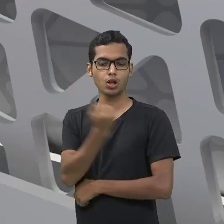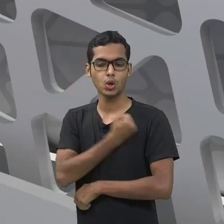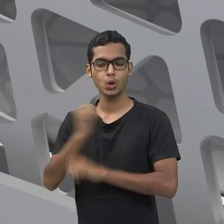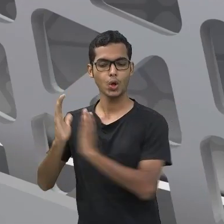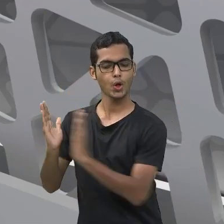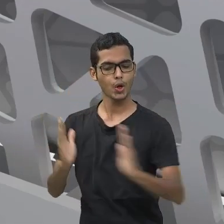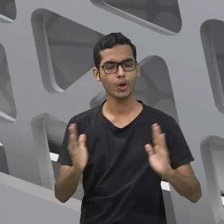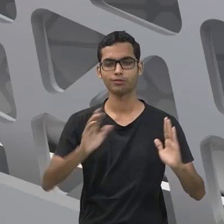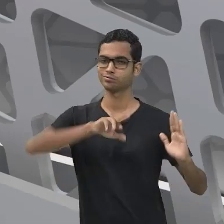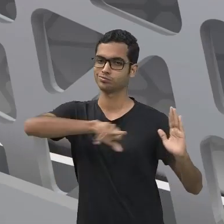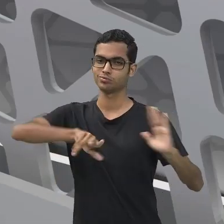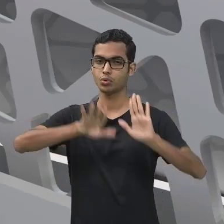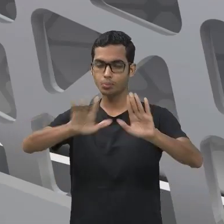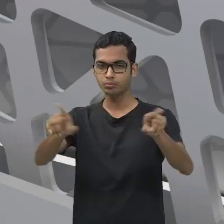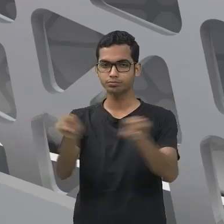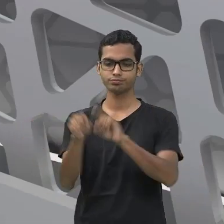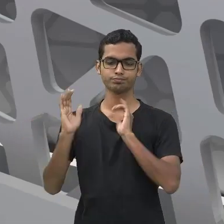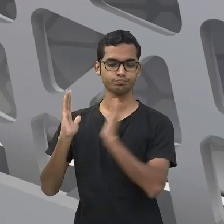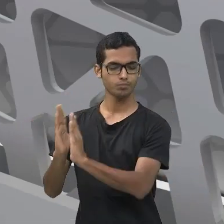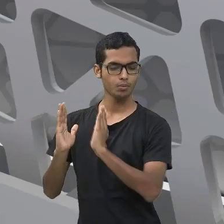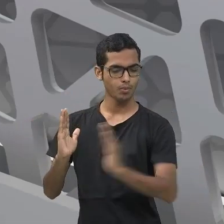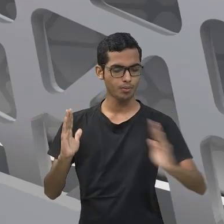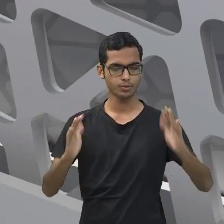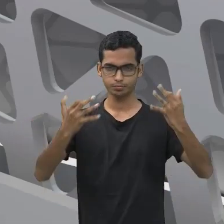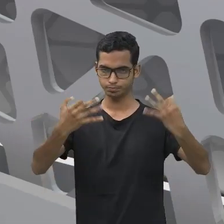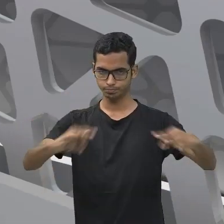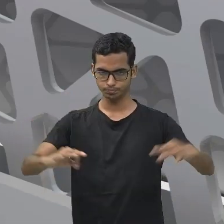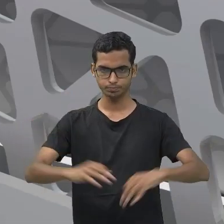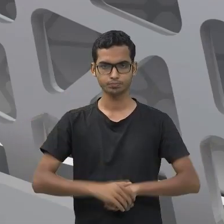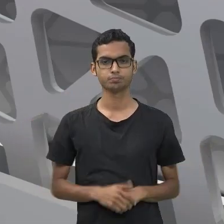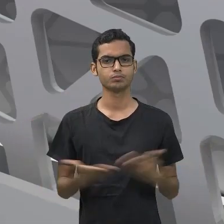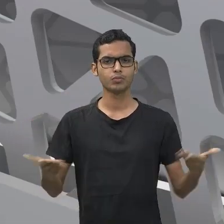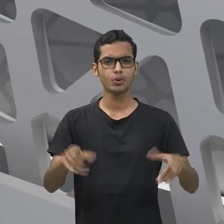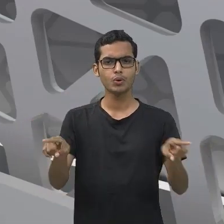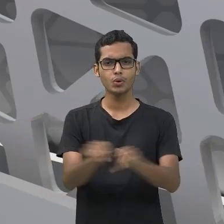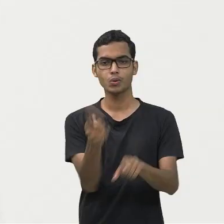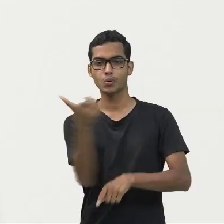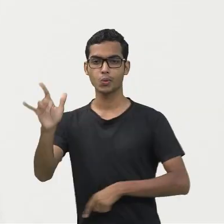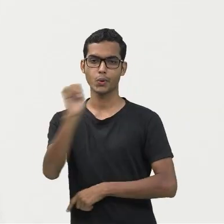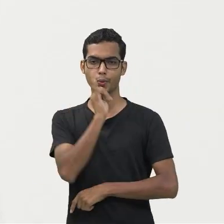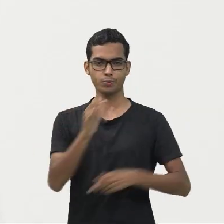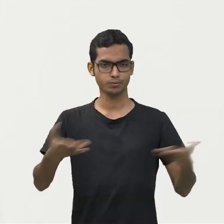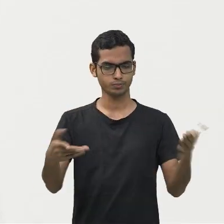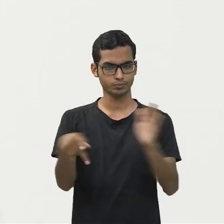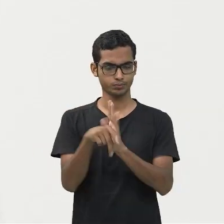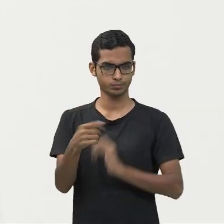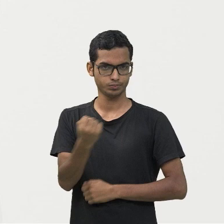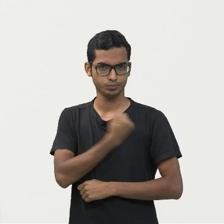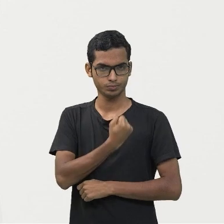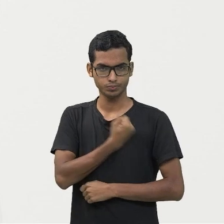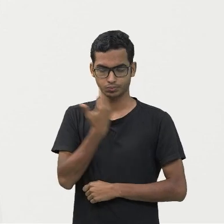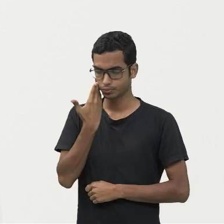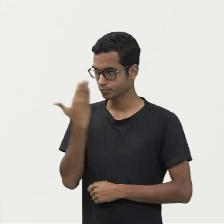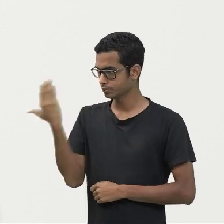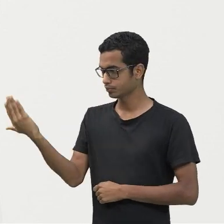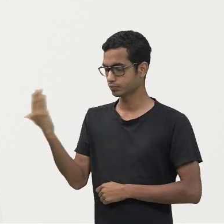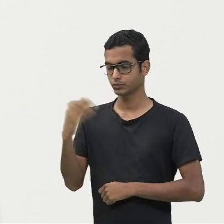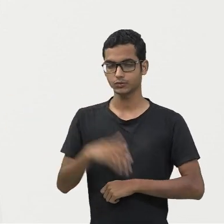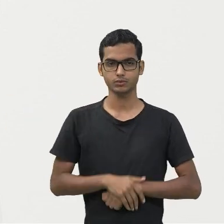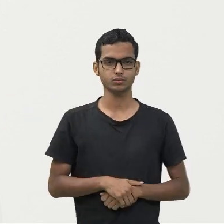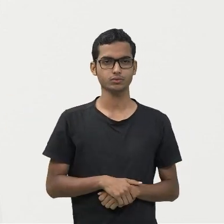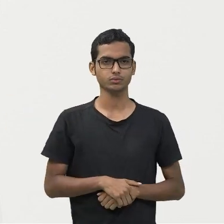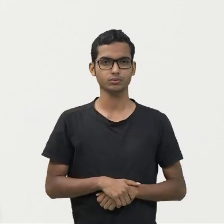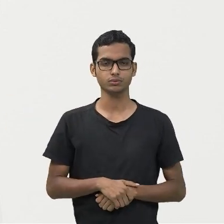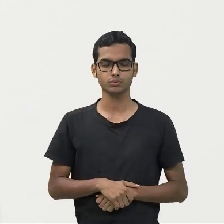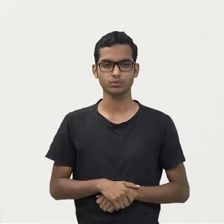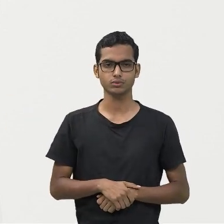Mas é uma sequência, tá bom? Vamos aí para mais um outro exemplo de sequência, vamos lá. A sequência